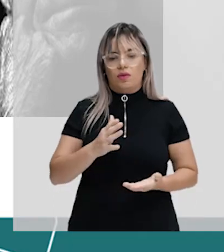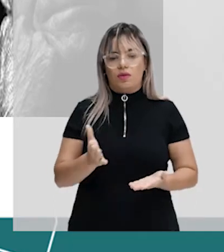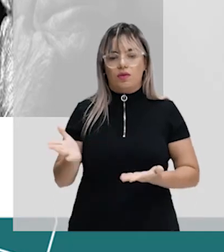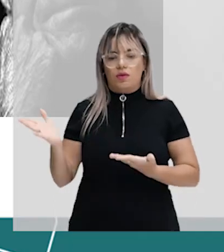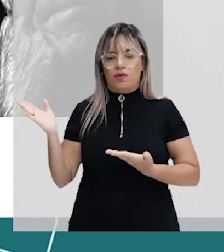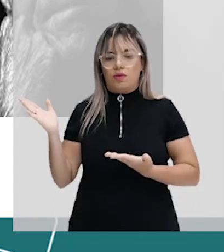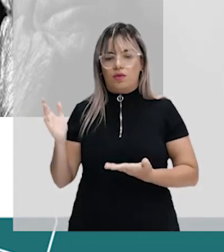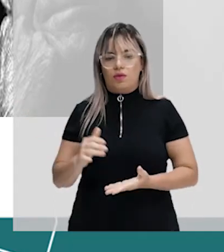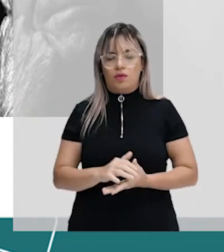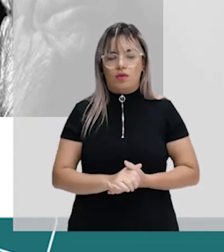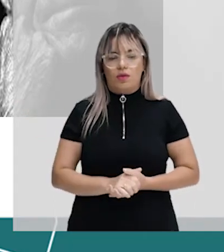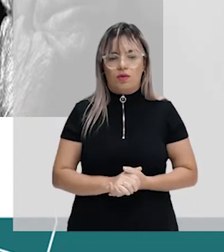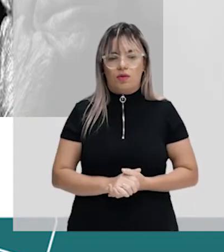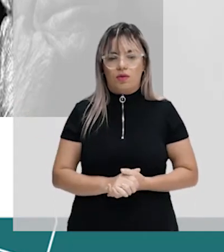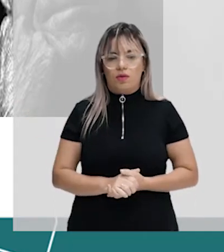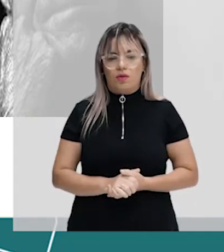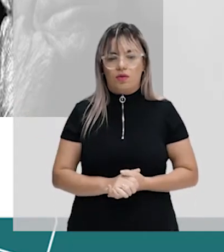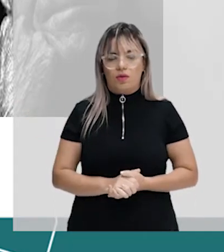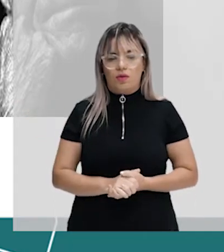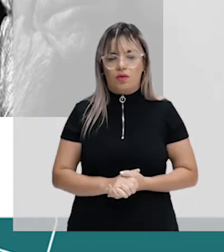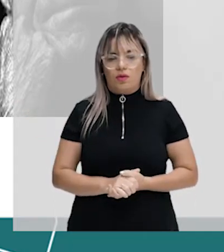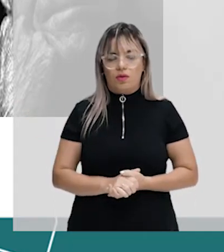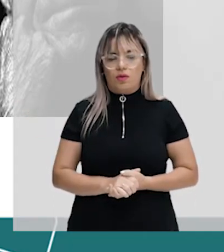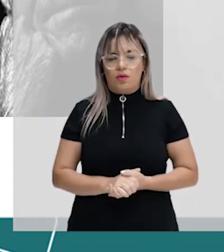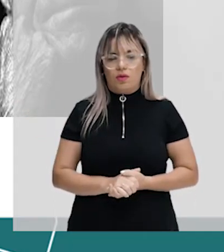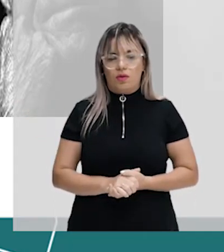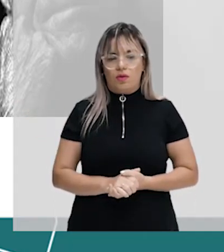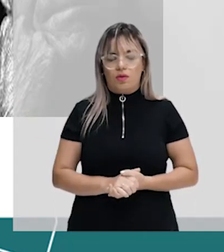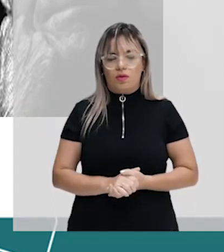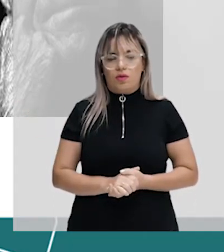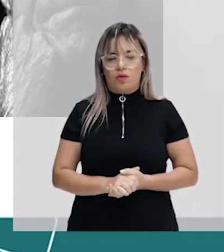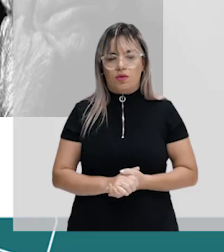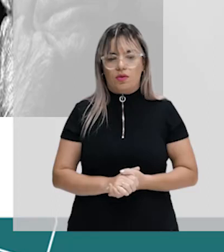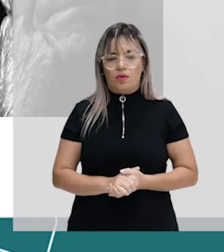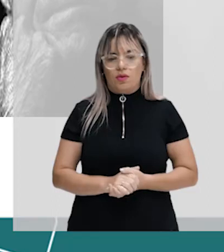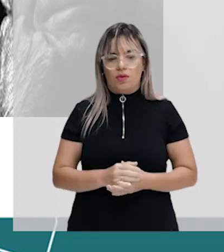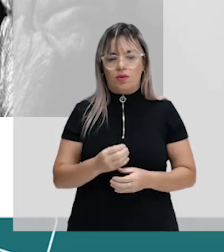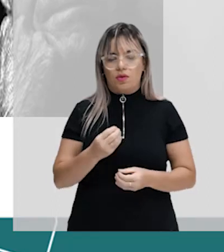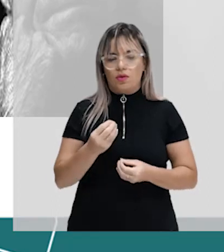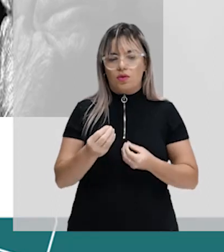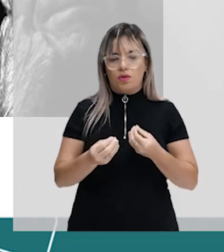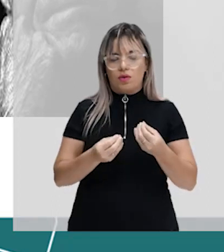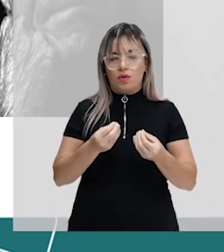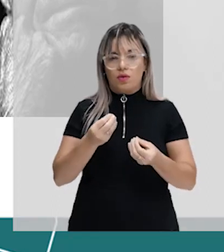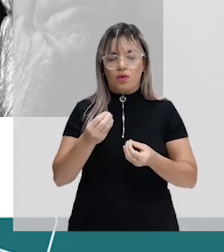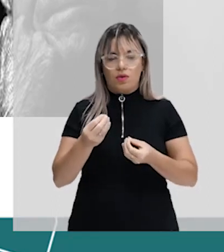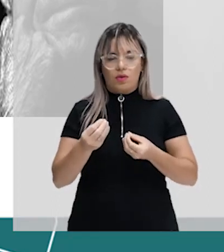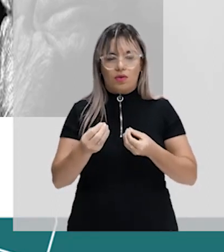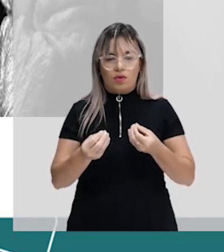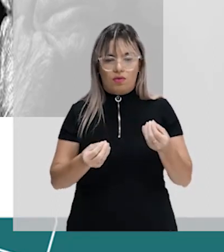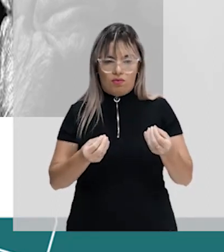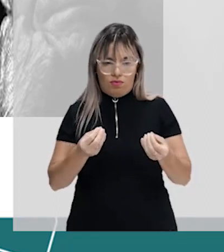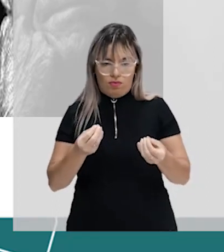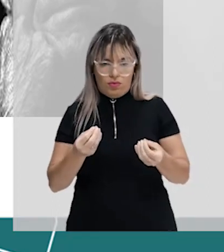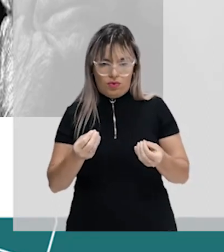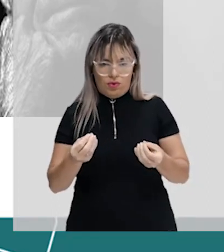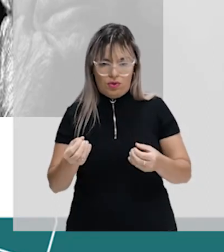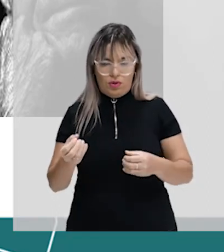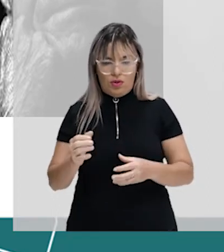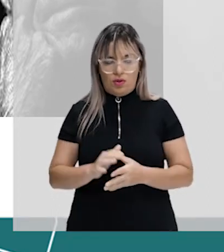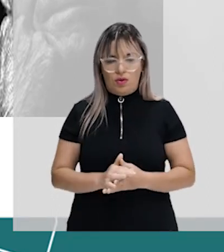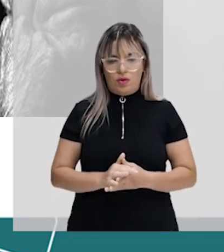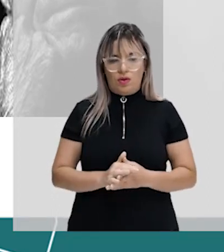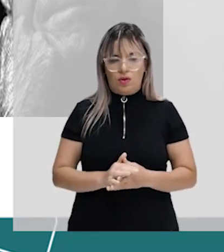o Arquitetura da Alma, Arquitetura como construir portas de abrir, ou como